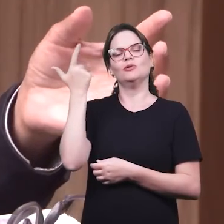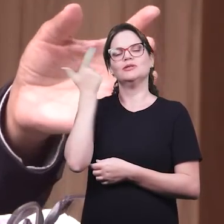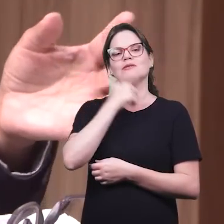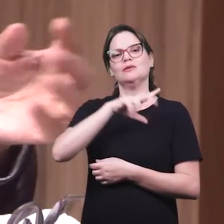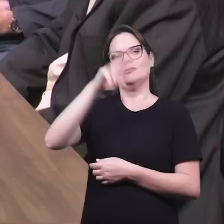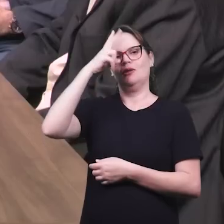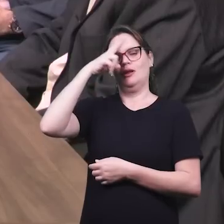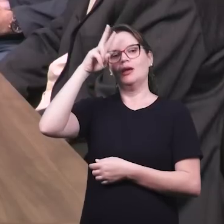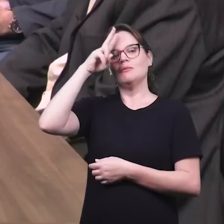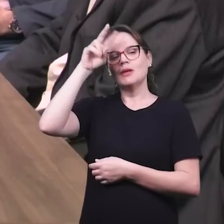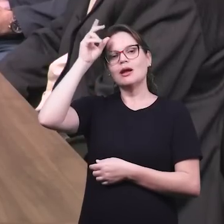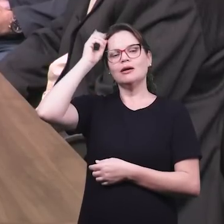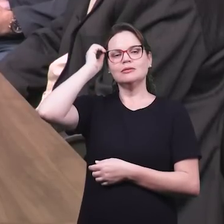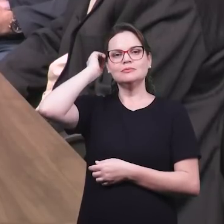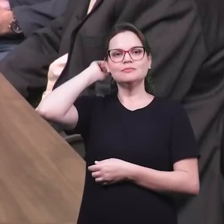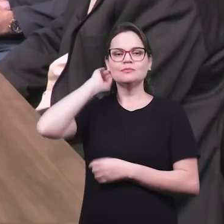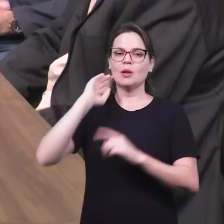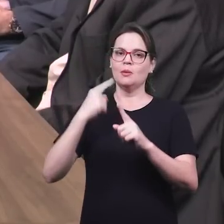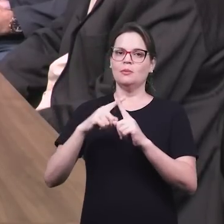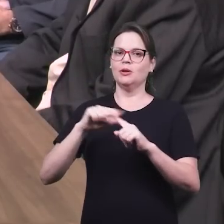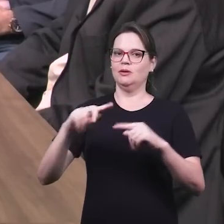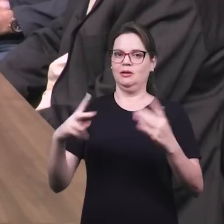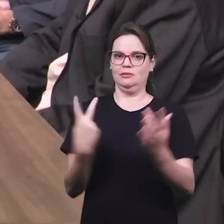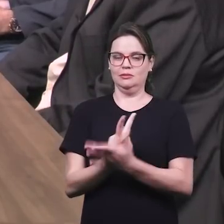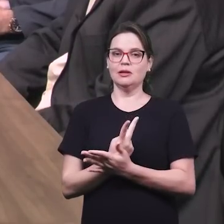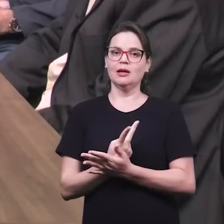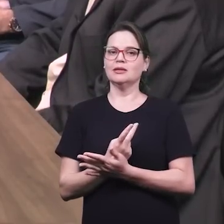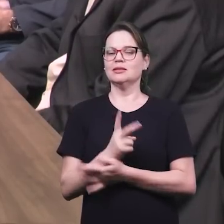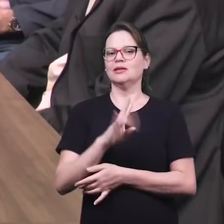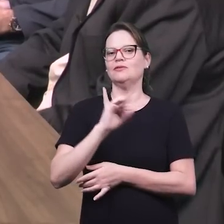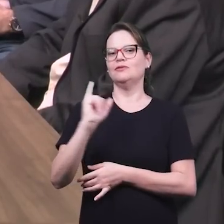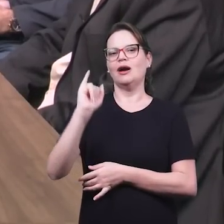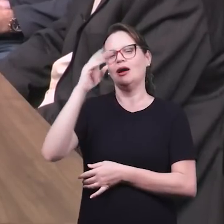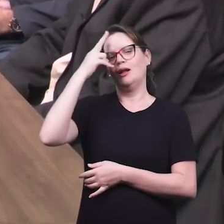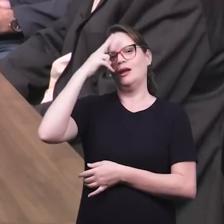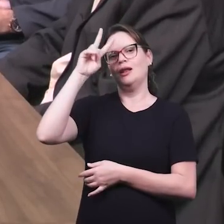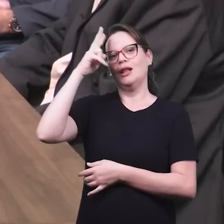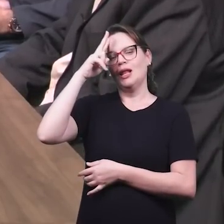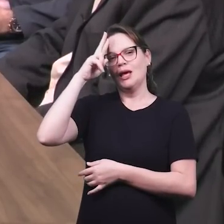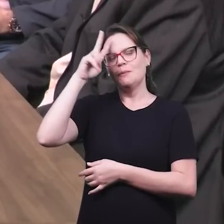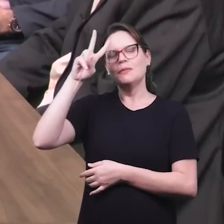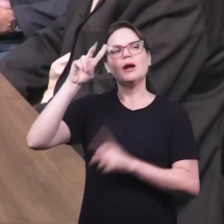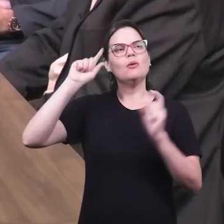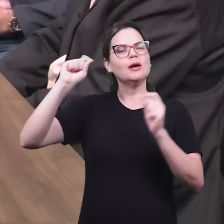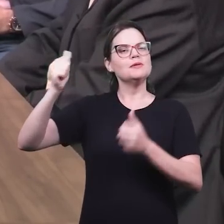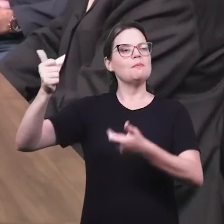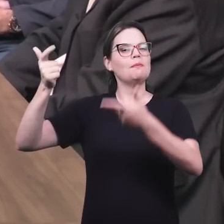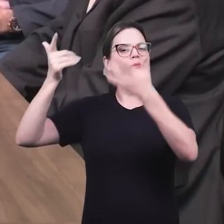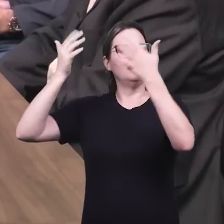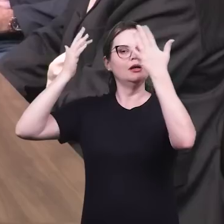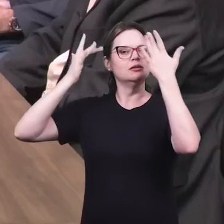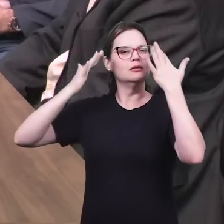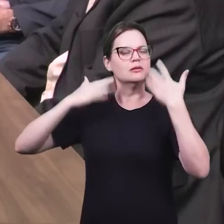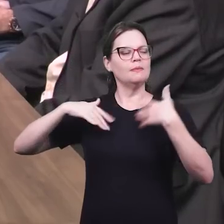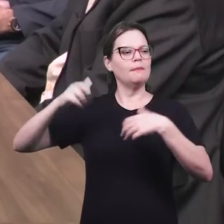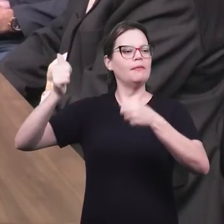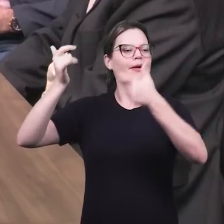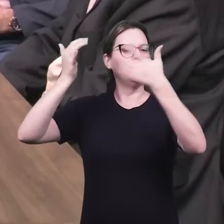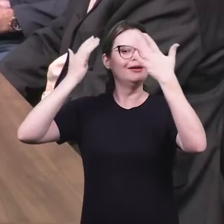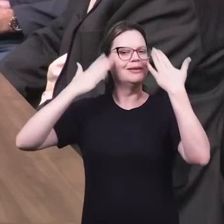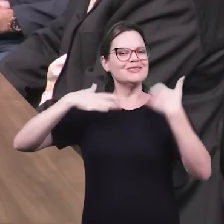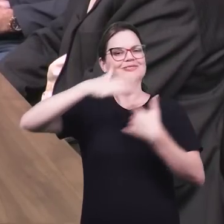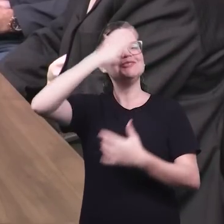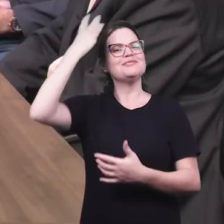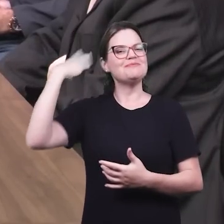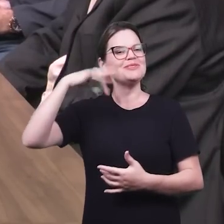pensa no campo espiritual, né, ela nos faz lembrar de bênçãos, de operações do Espírito Santo na nossa vida, para que a gente